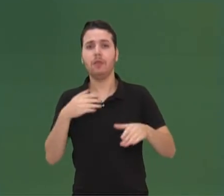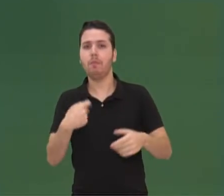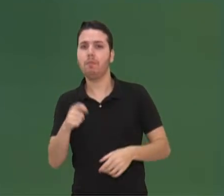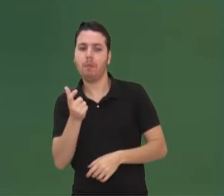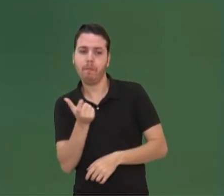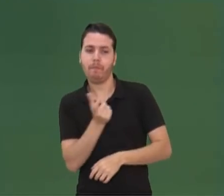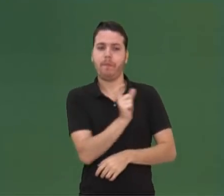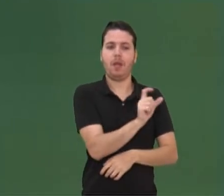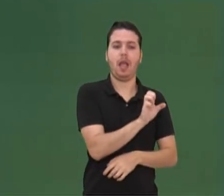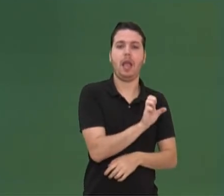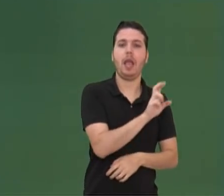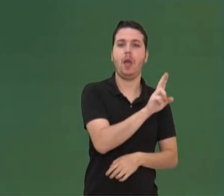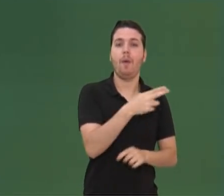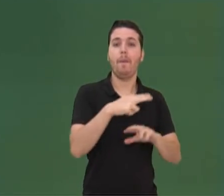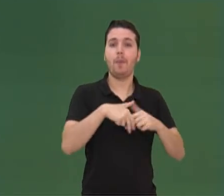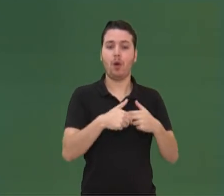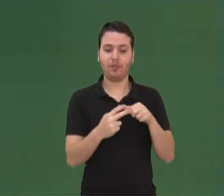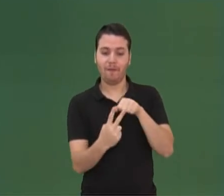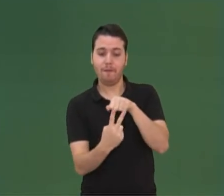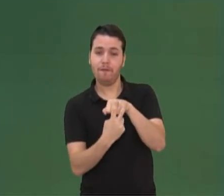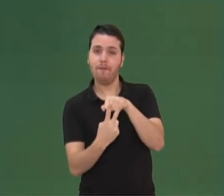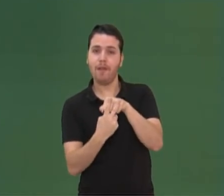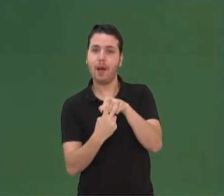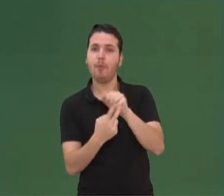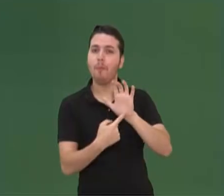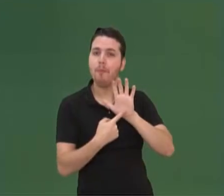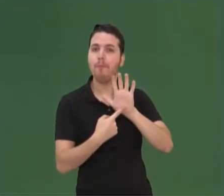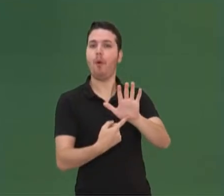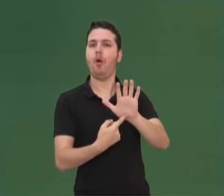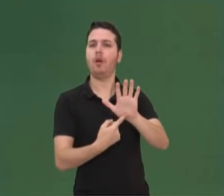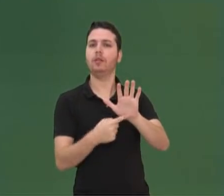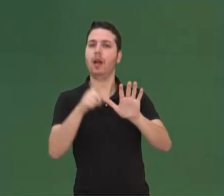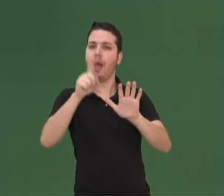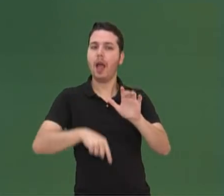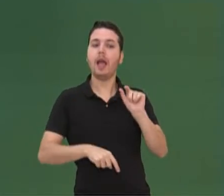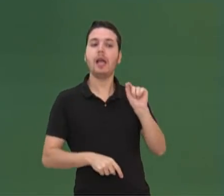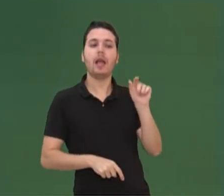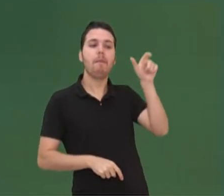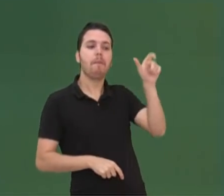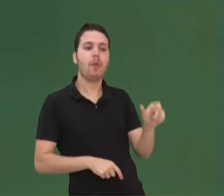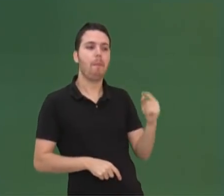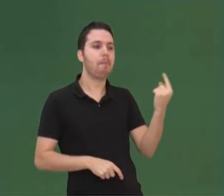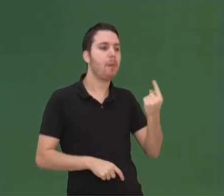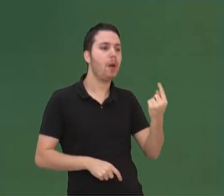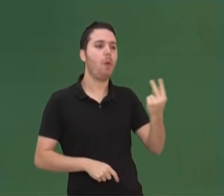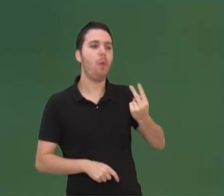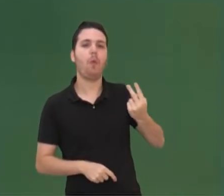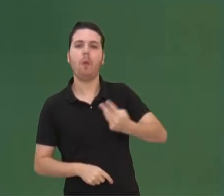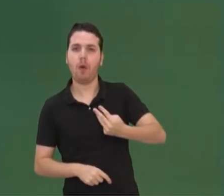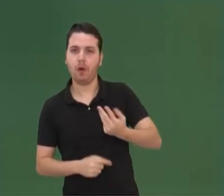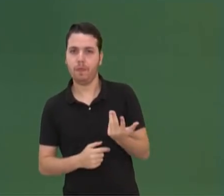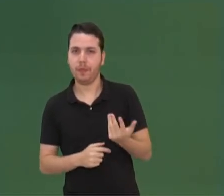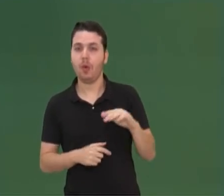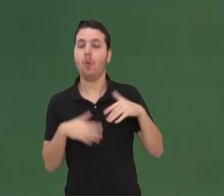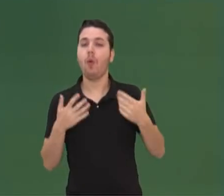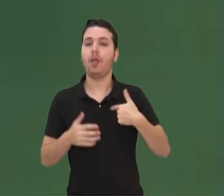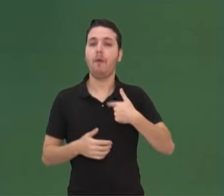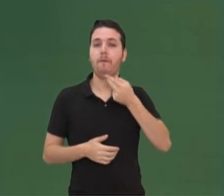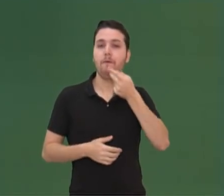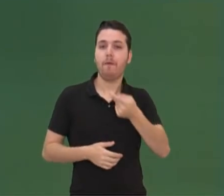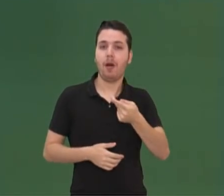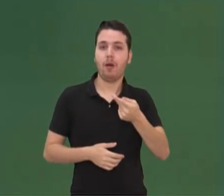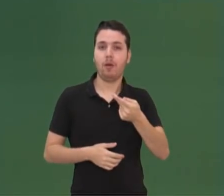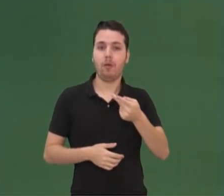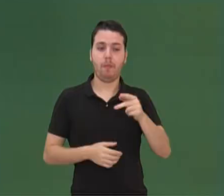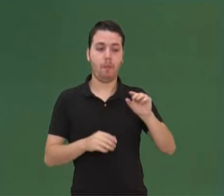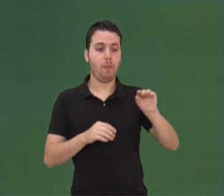precisar, porque o próprio verbo já vai indicar a pessoa de que está falando. Tá certo? Então, quando eu digo